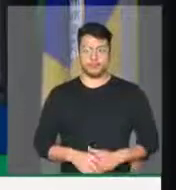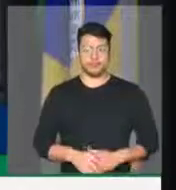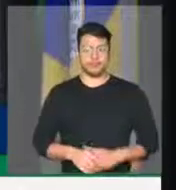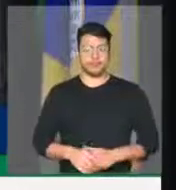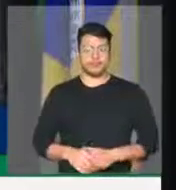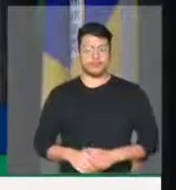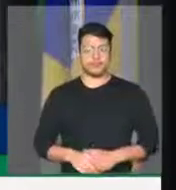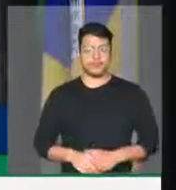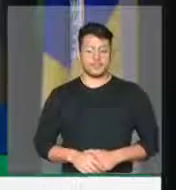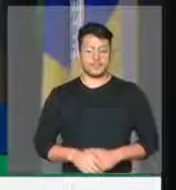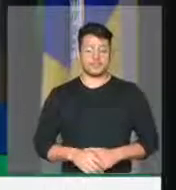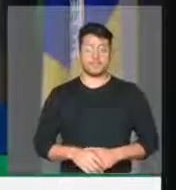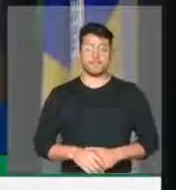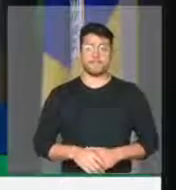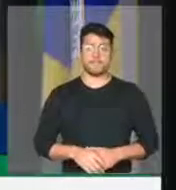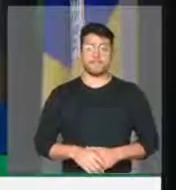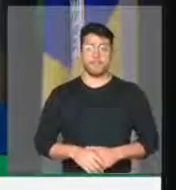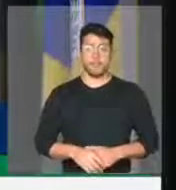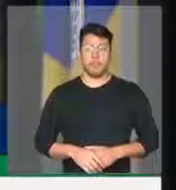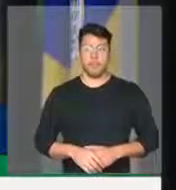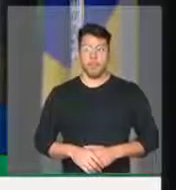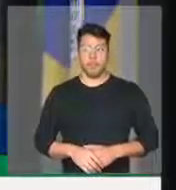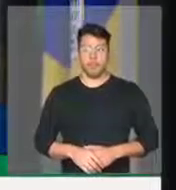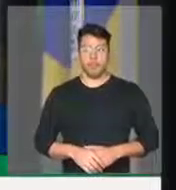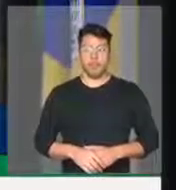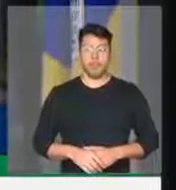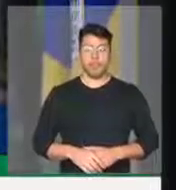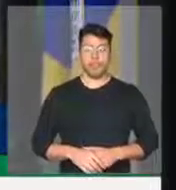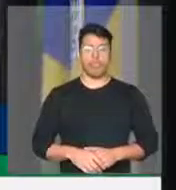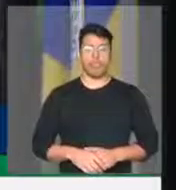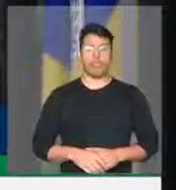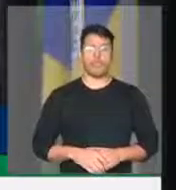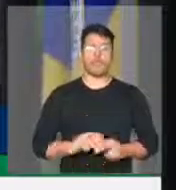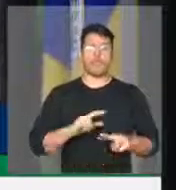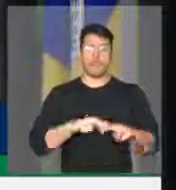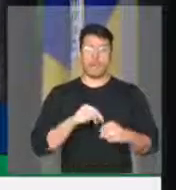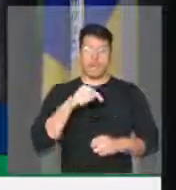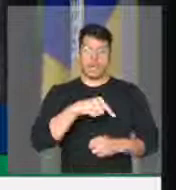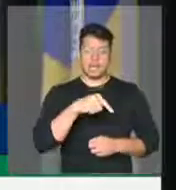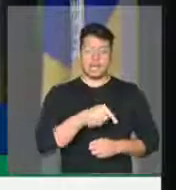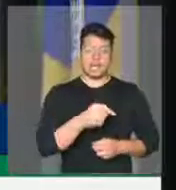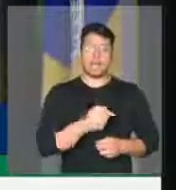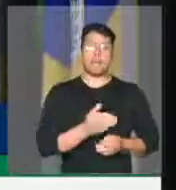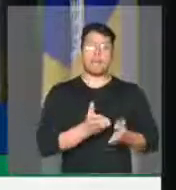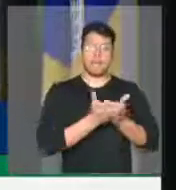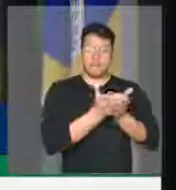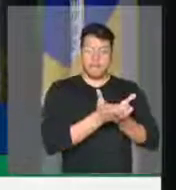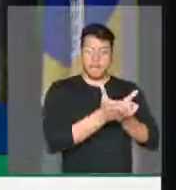as suas operações navais através de navios, corvetas, enfim.